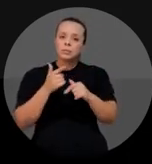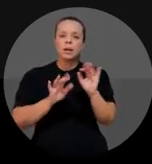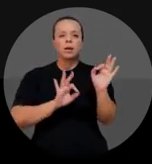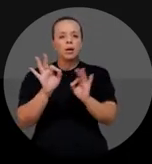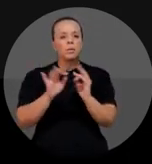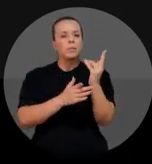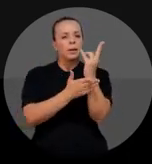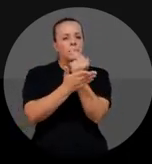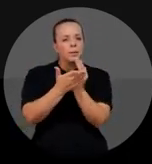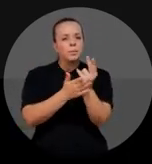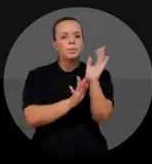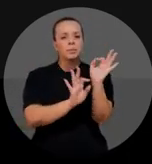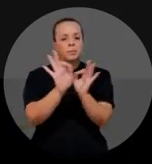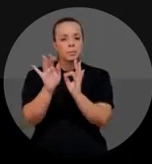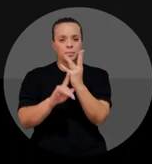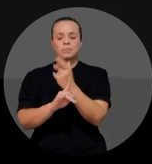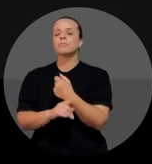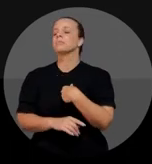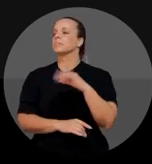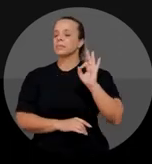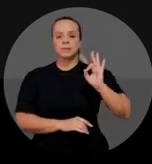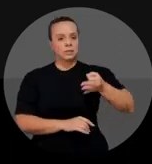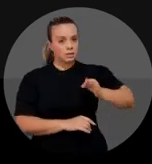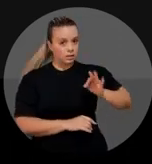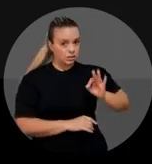concept arts para animação. Isso, exatamente.